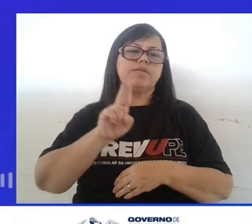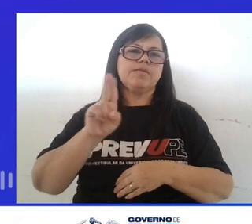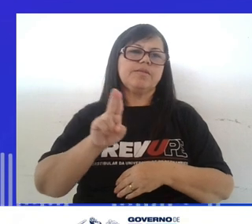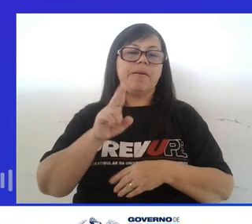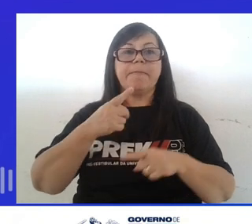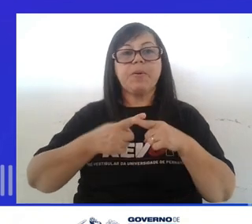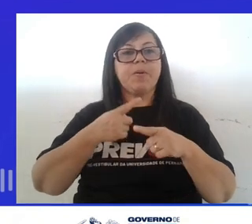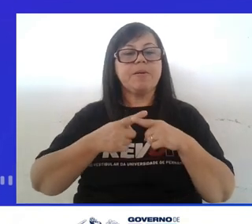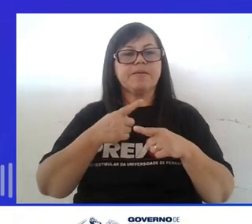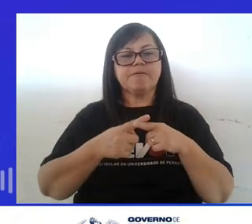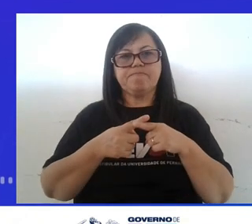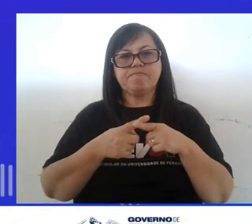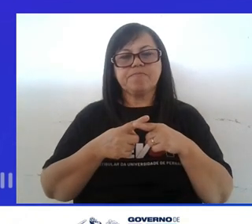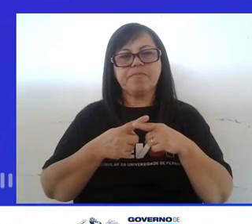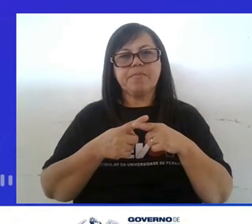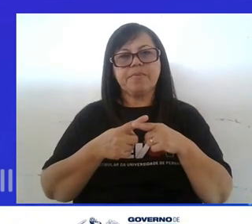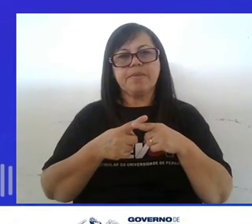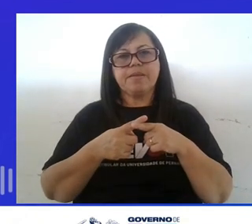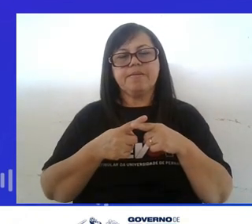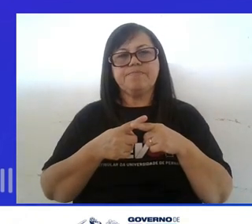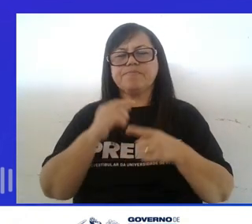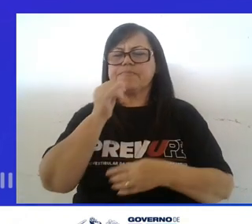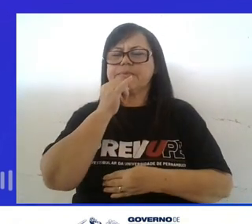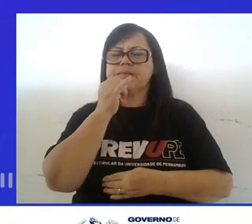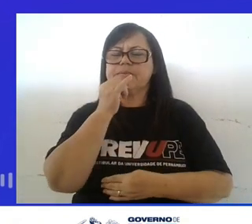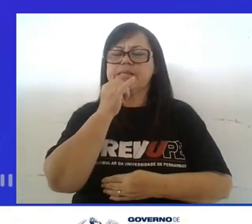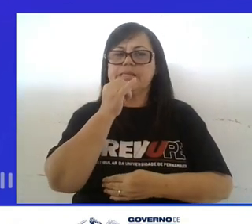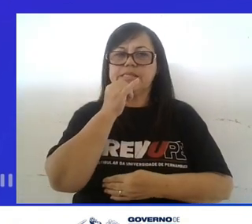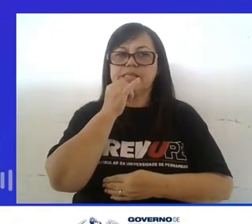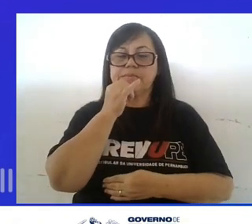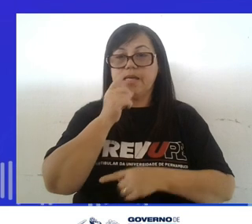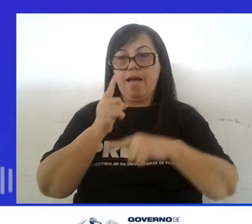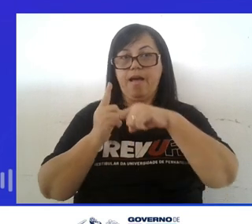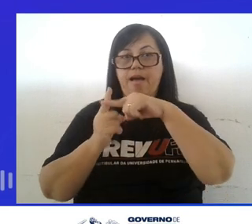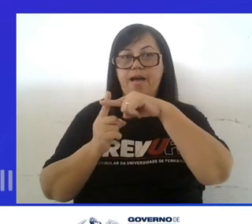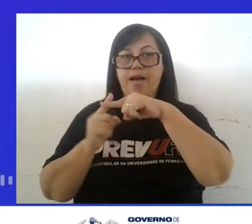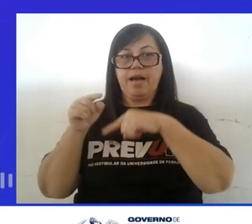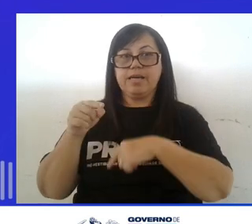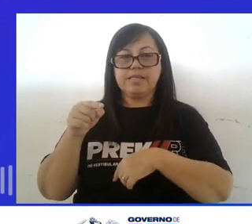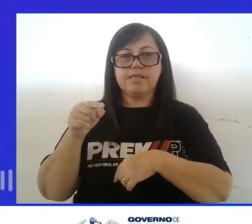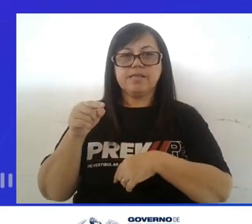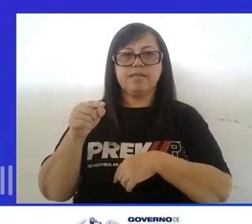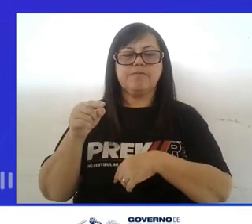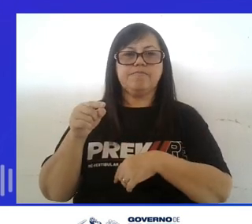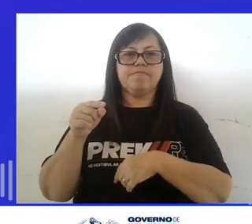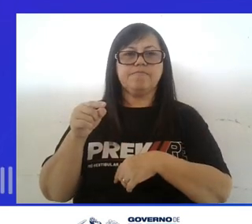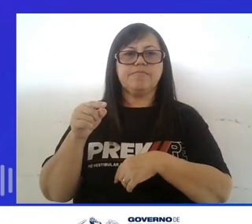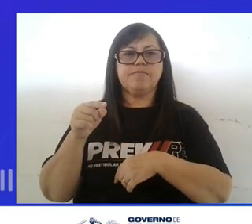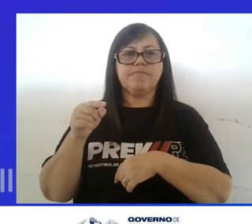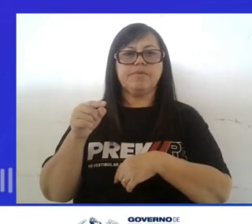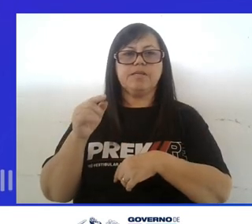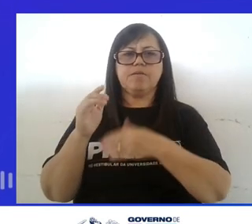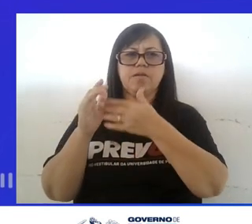maioria das situações, supor que portadores de carga positivos estão se movendo em um sentido